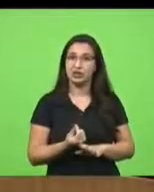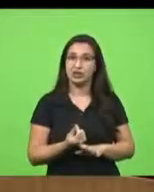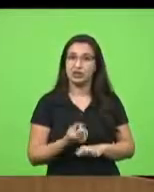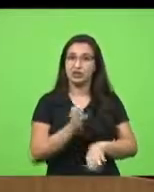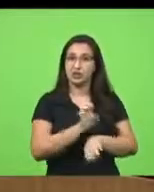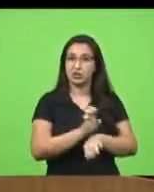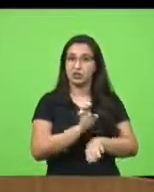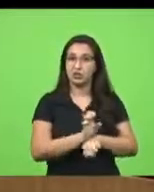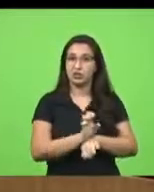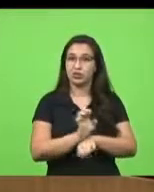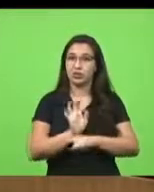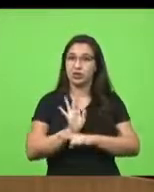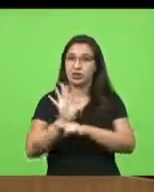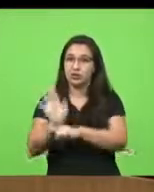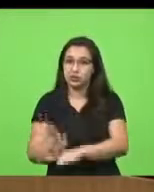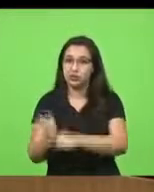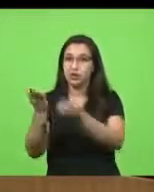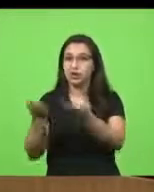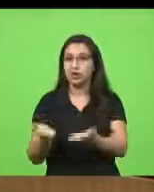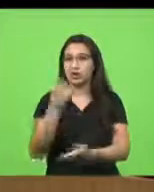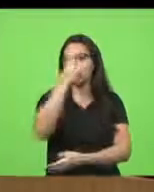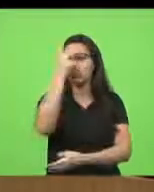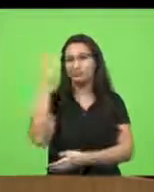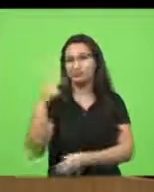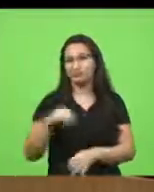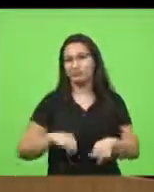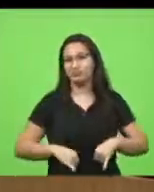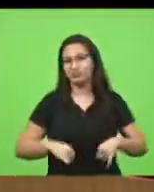mão das pessoas que estão sofrendo.